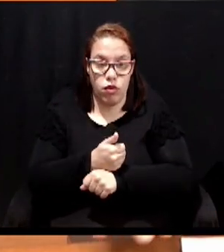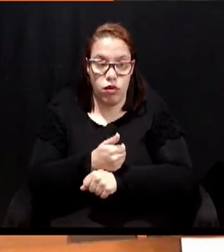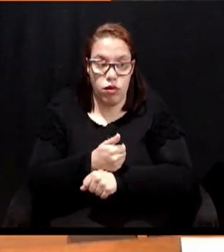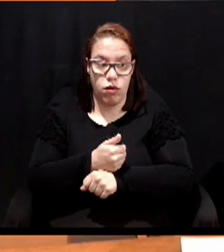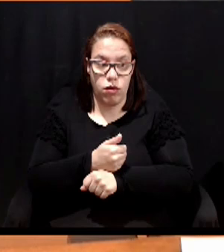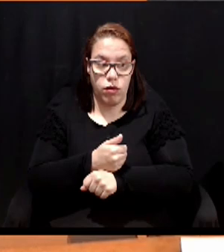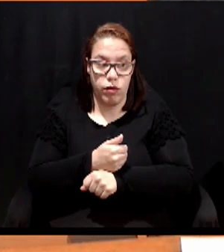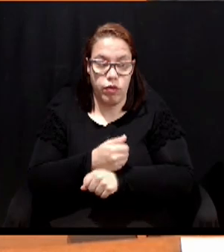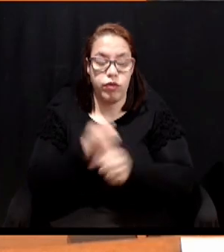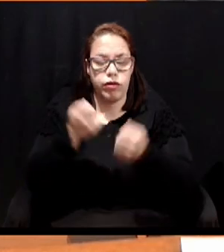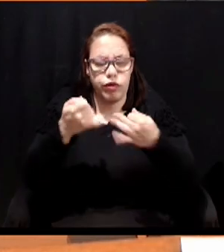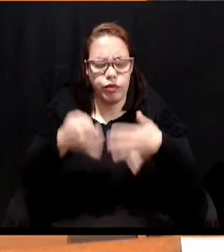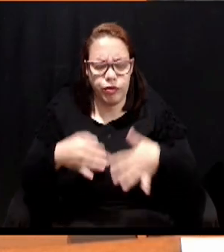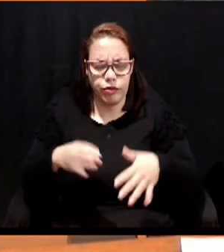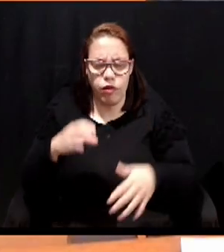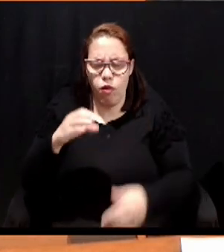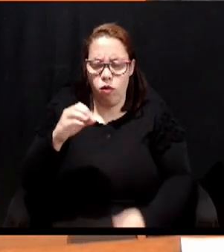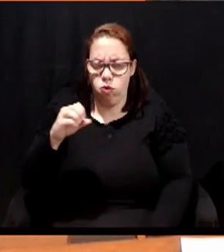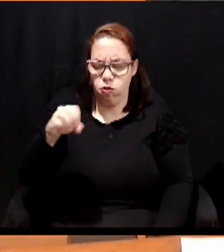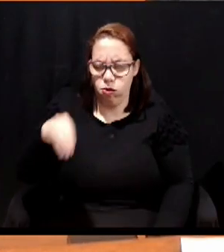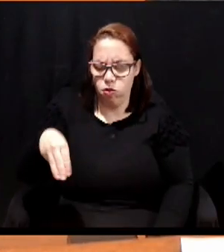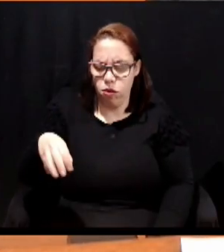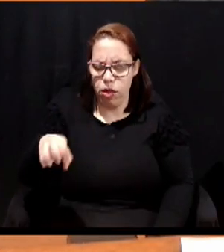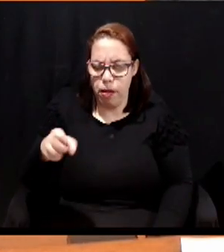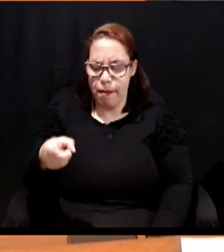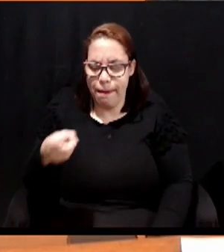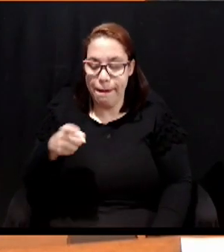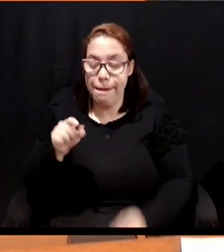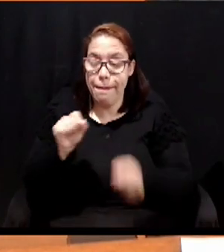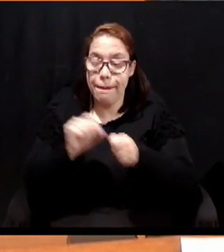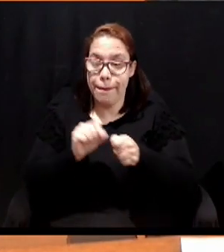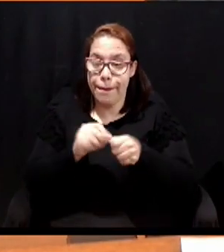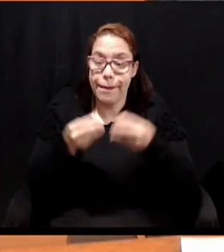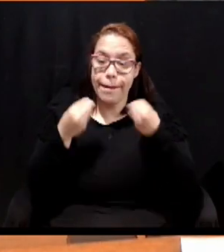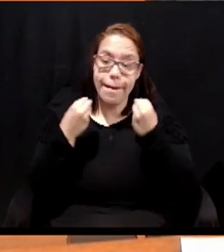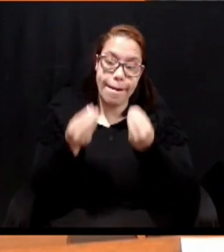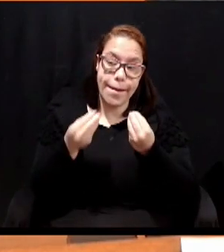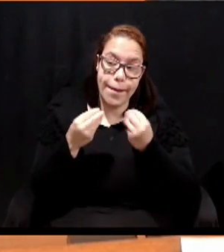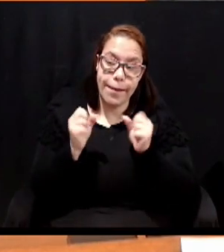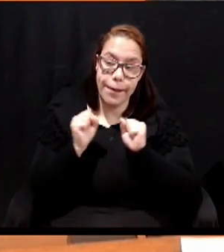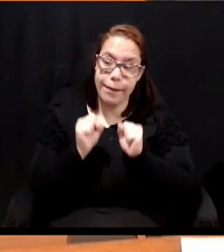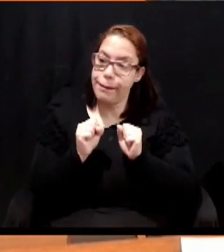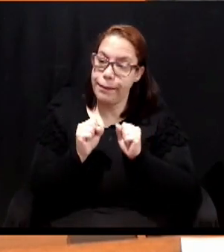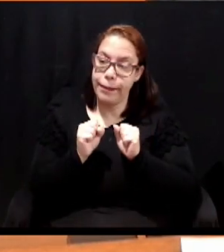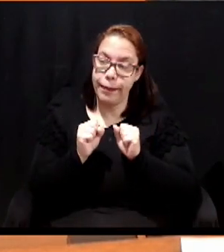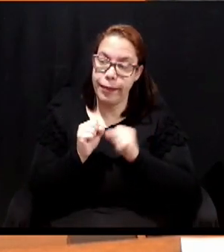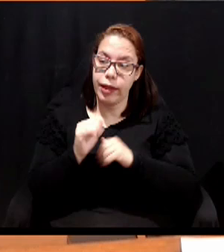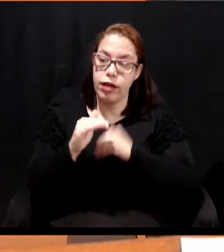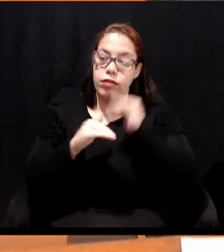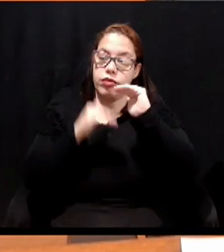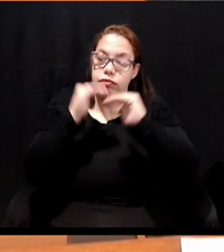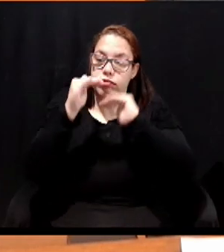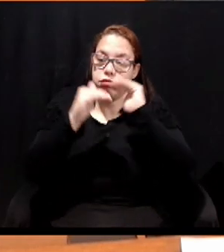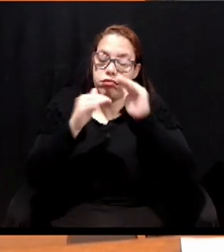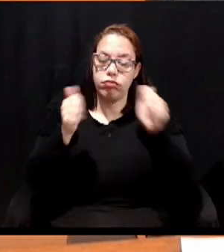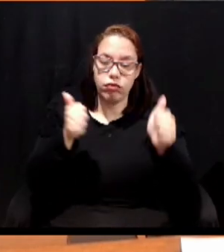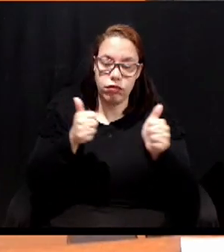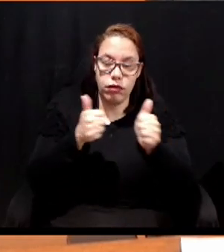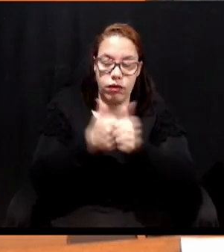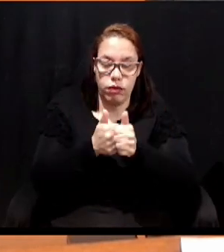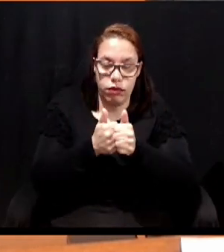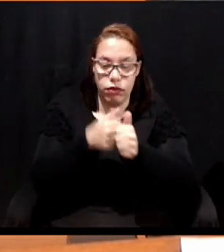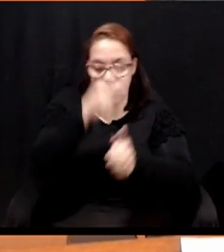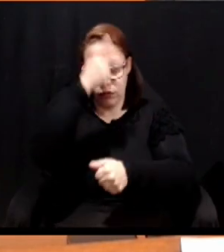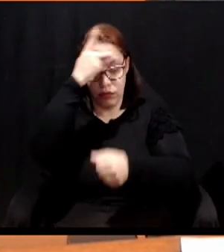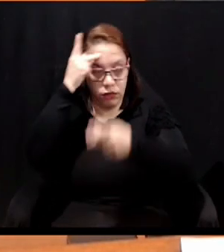o que a Câmara de Comércio faz aqui, como que a gente pode cada vez mais aproximar das pessoas que estão